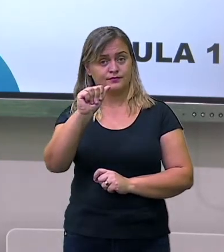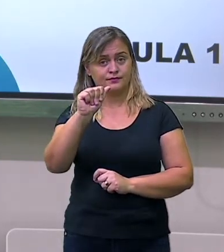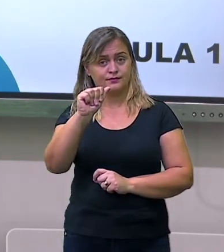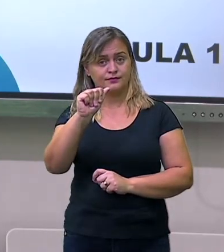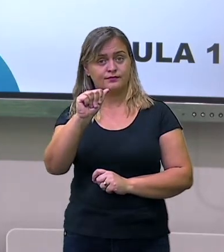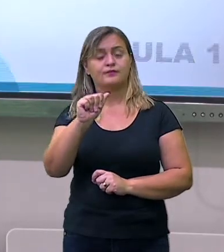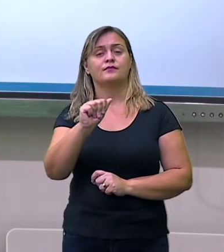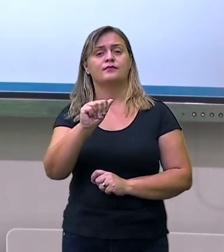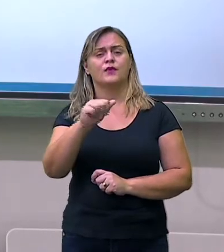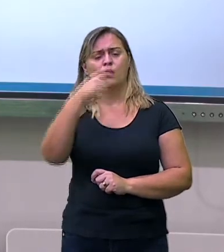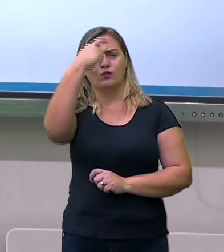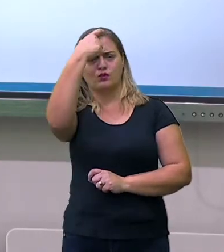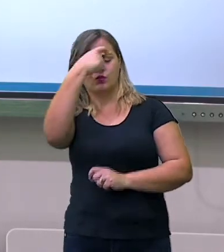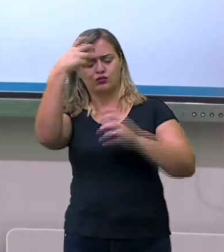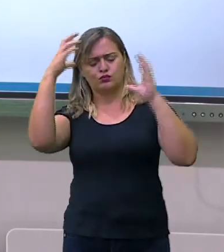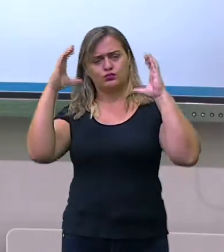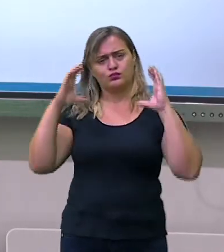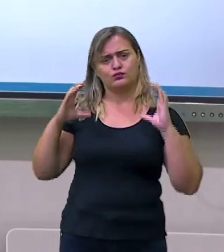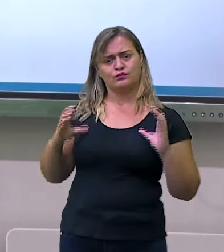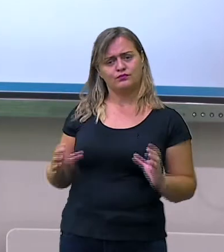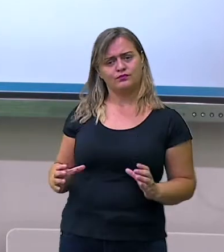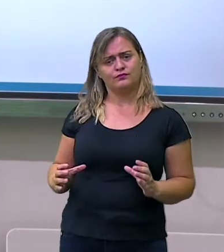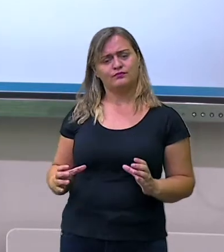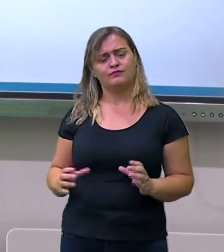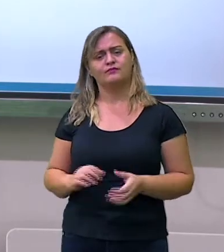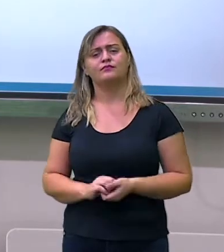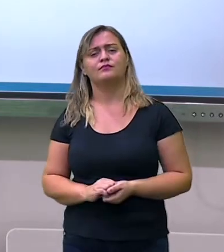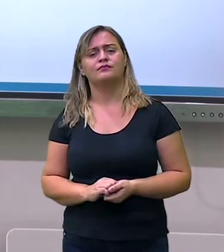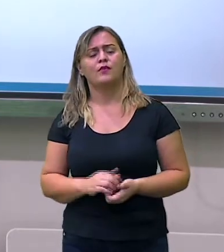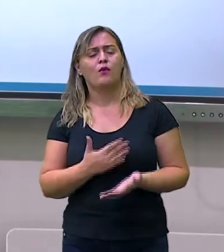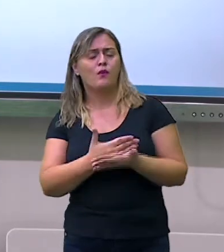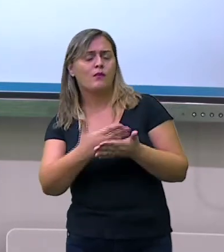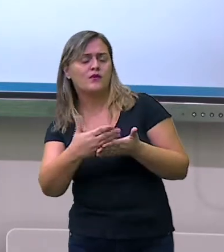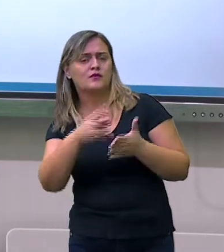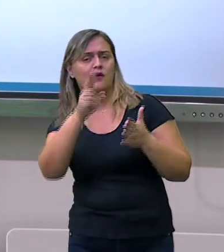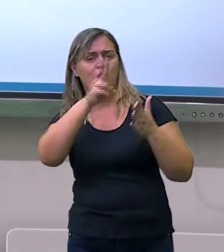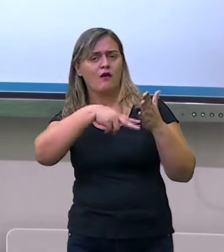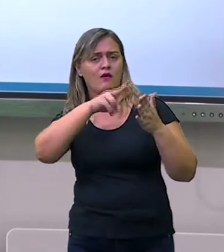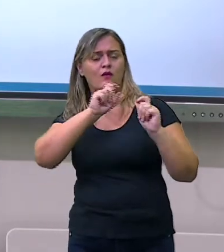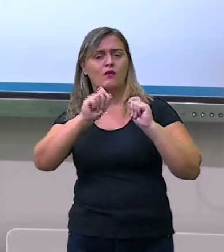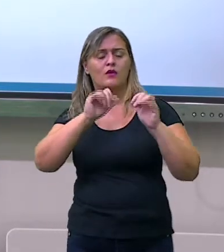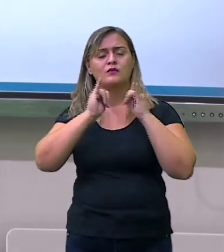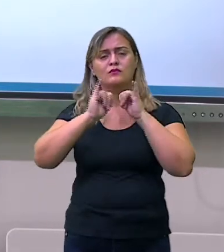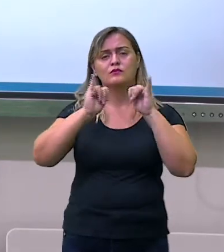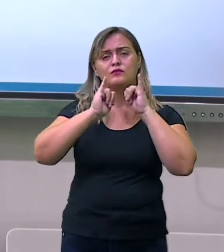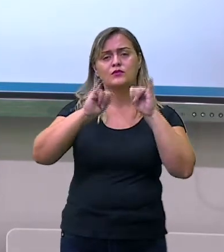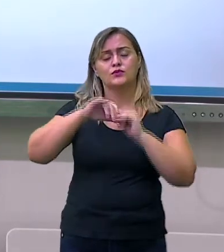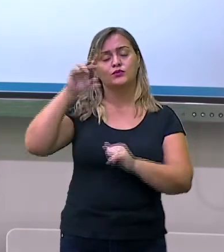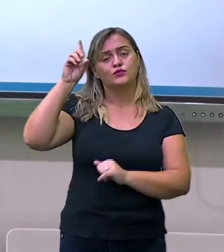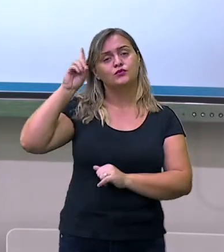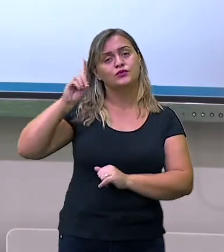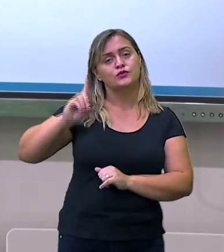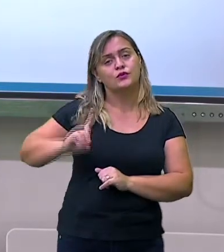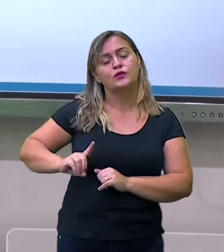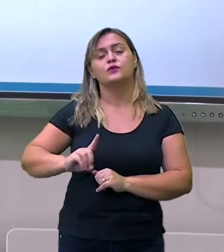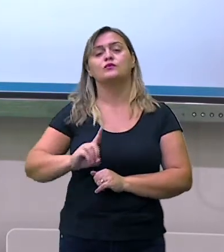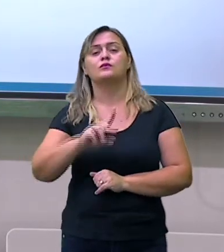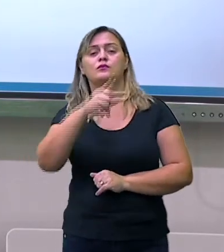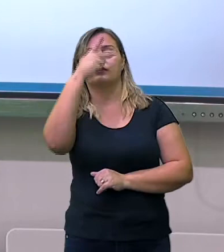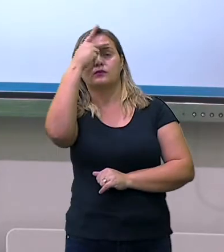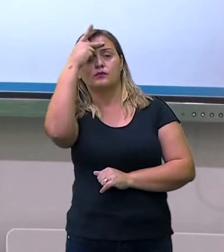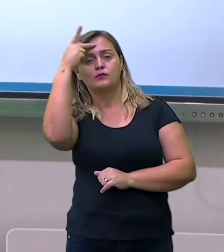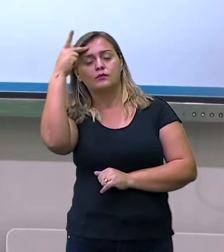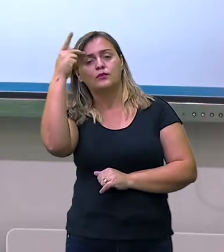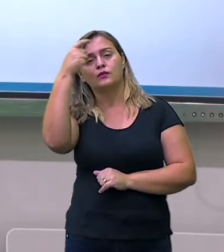e vamos lá. Vamos começar lendo aqui a Declaração dos Direitos do Homem e do Cidadão